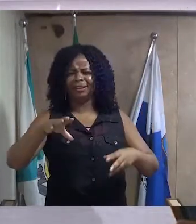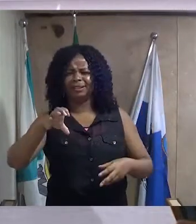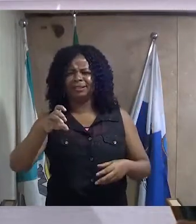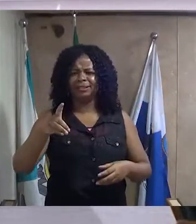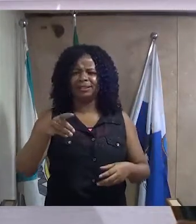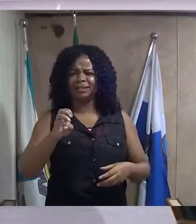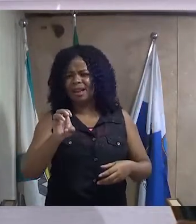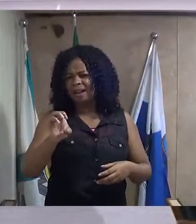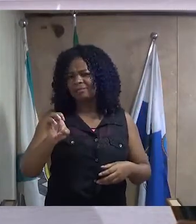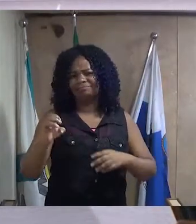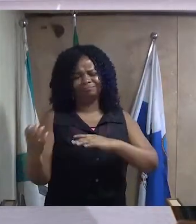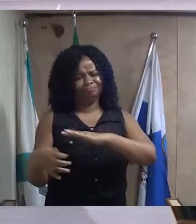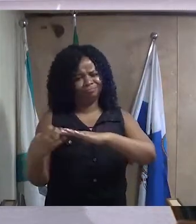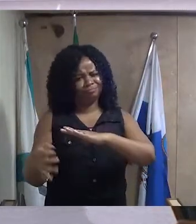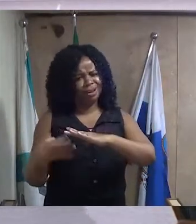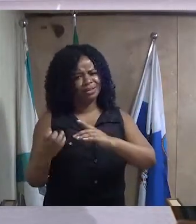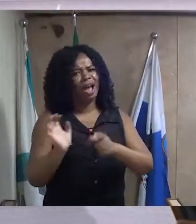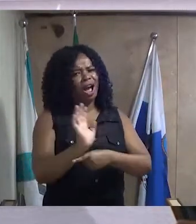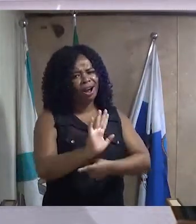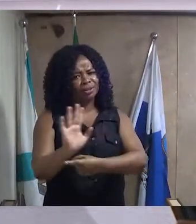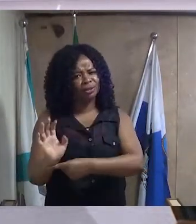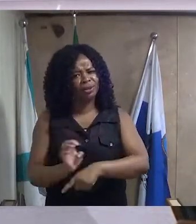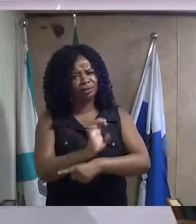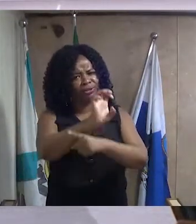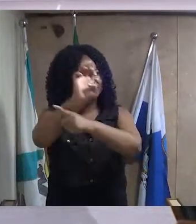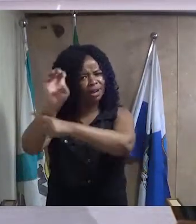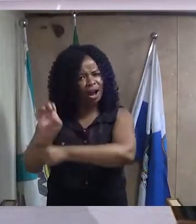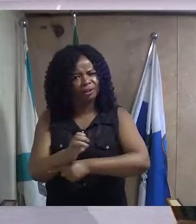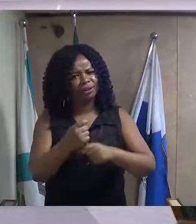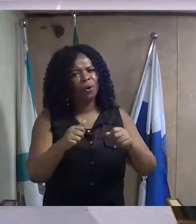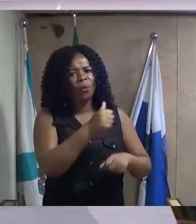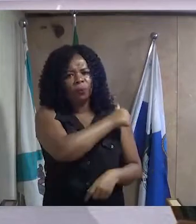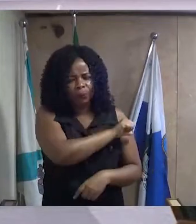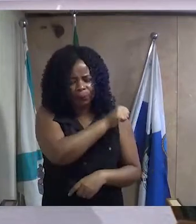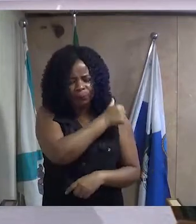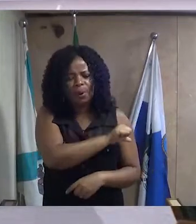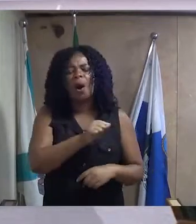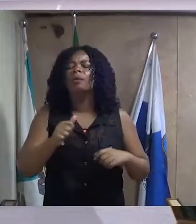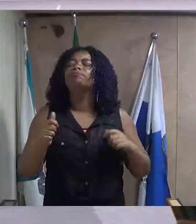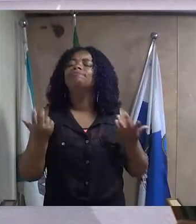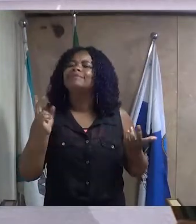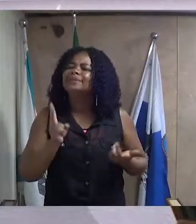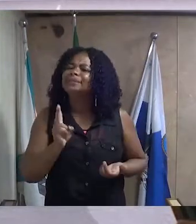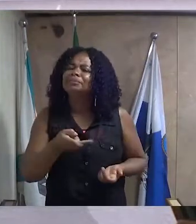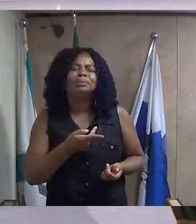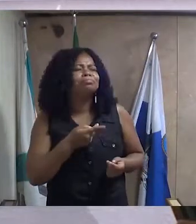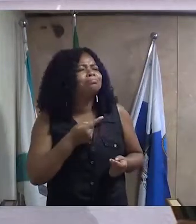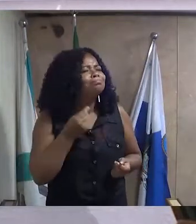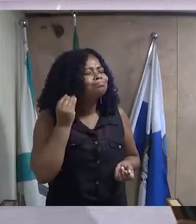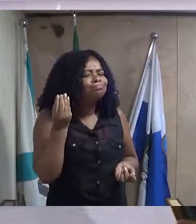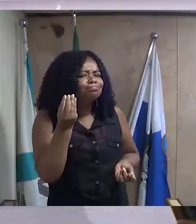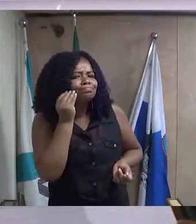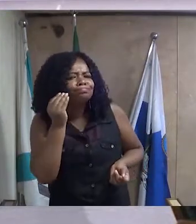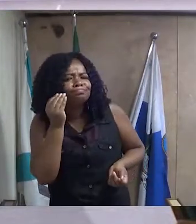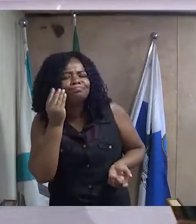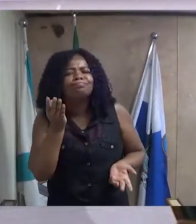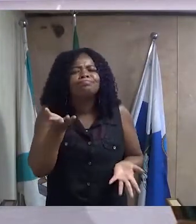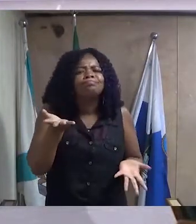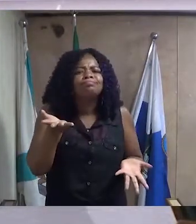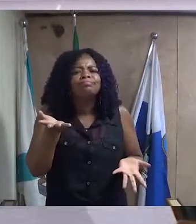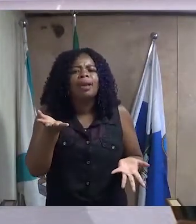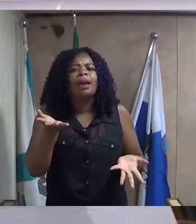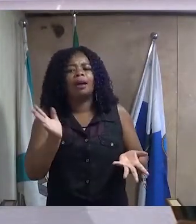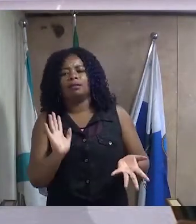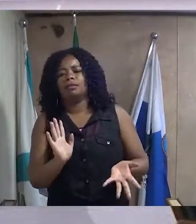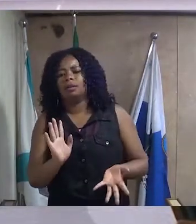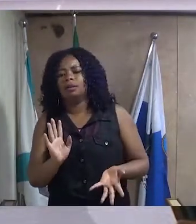essa empresa que dá lucro para o Estado do Rio de Janeiro, aonde eu tenho acompanhado de perto todo